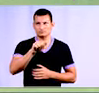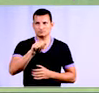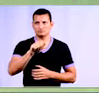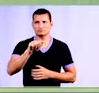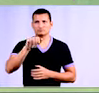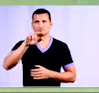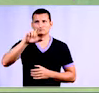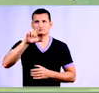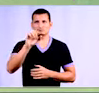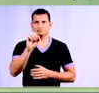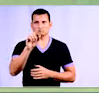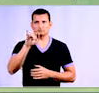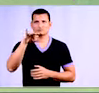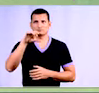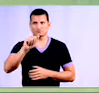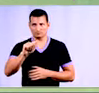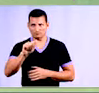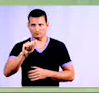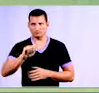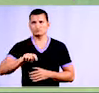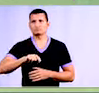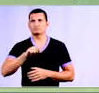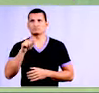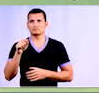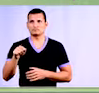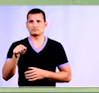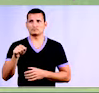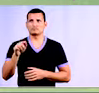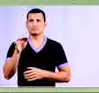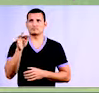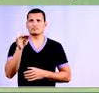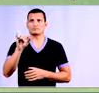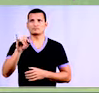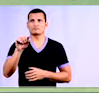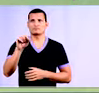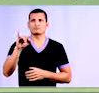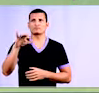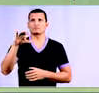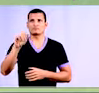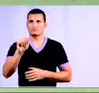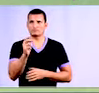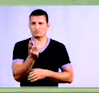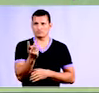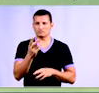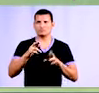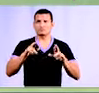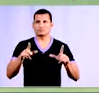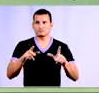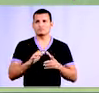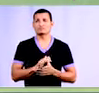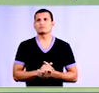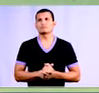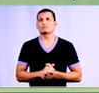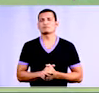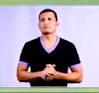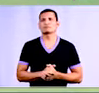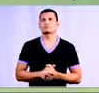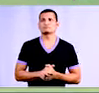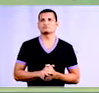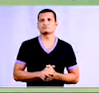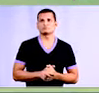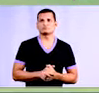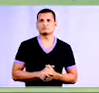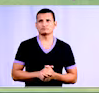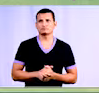lógica e memória física. Nós falamos rapidamente dos tipos de memória, né, professor?